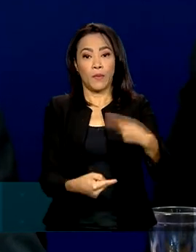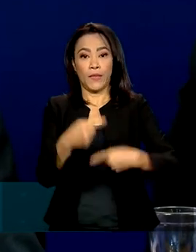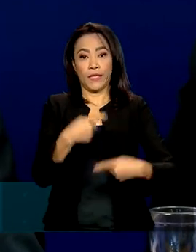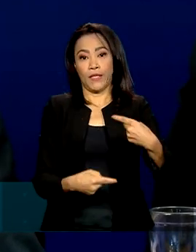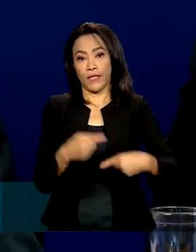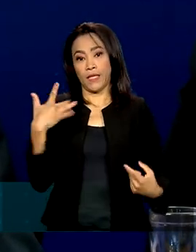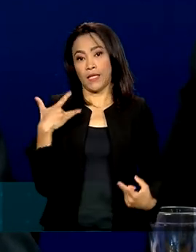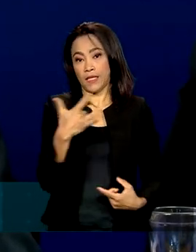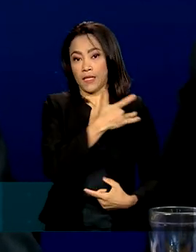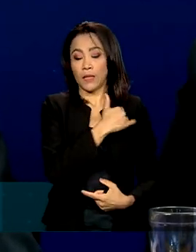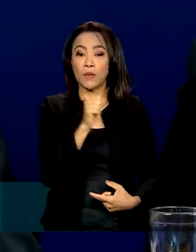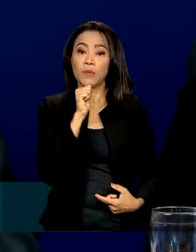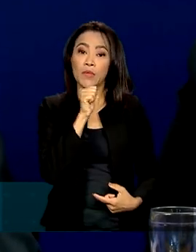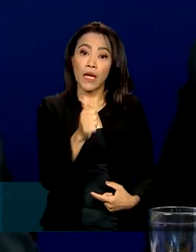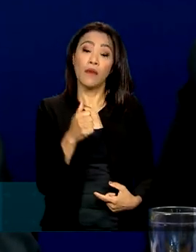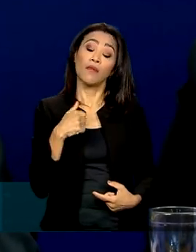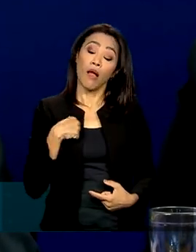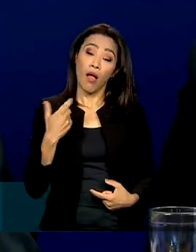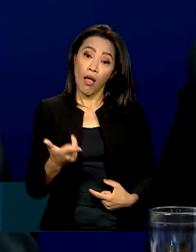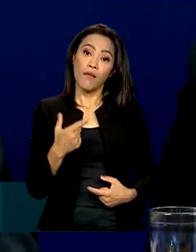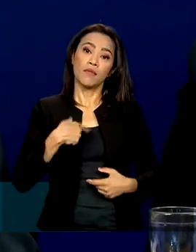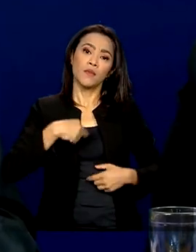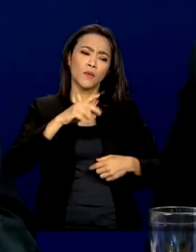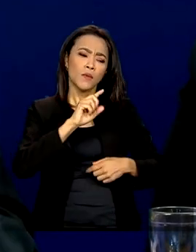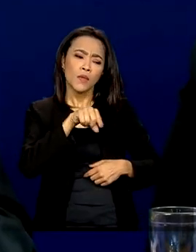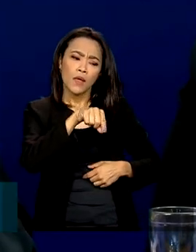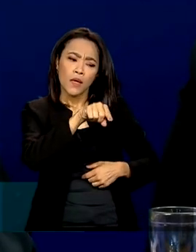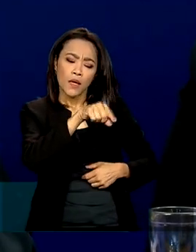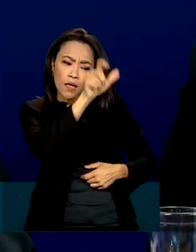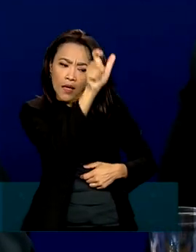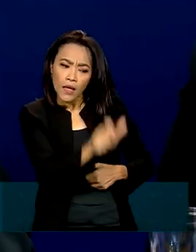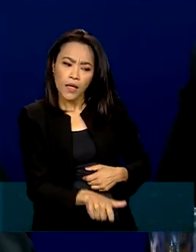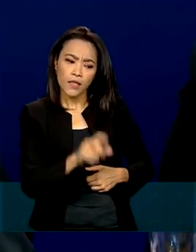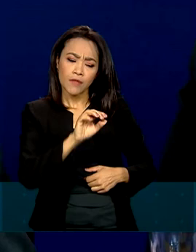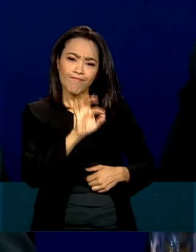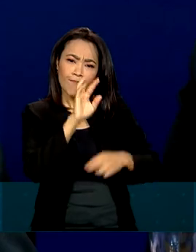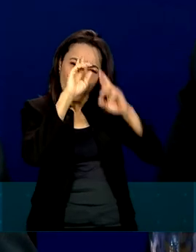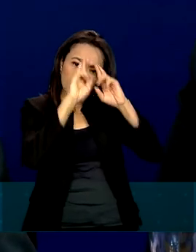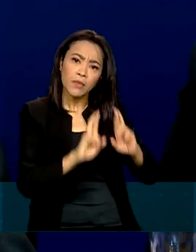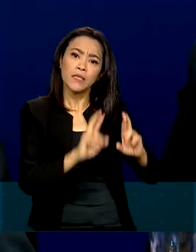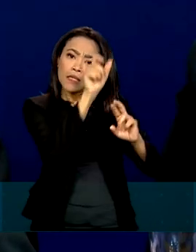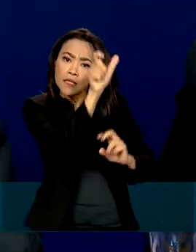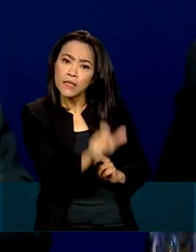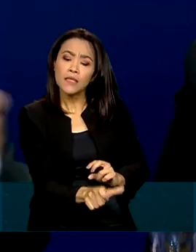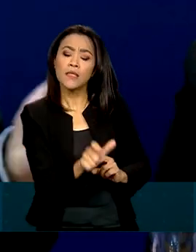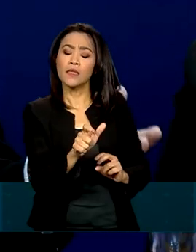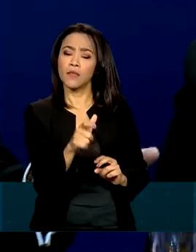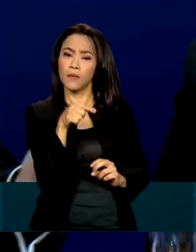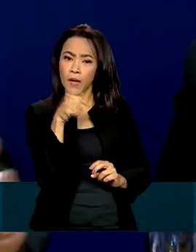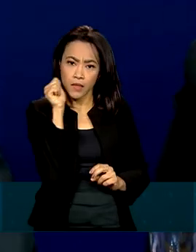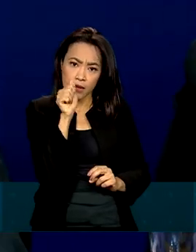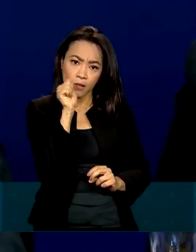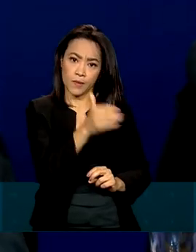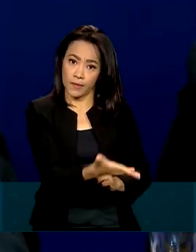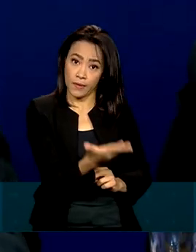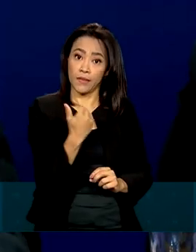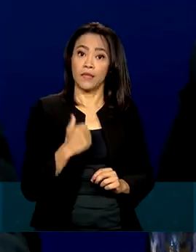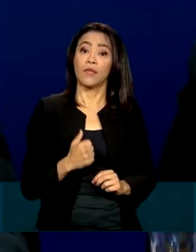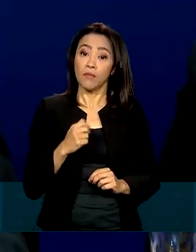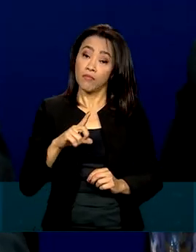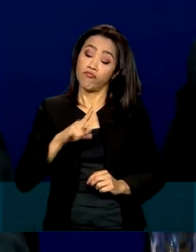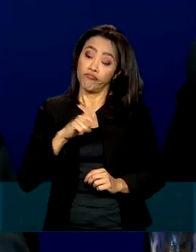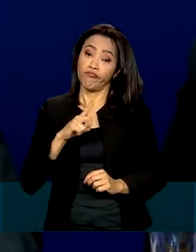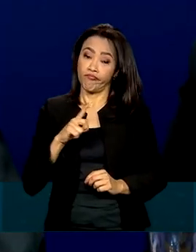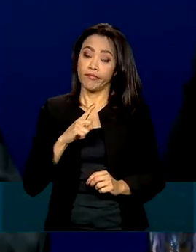resgata a dignidade das nossas mulheres que vivem em condição de vulnerabilidade infelizmente ainda existe no nosso